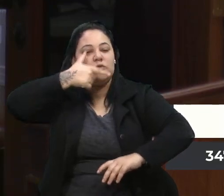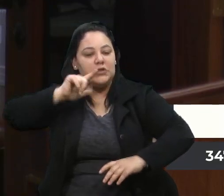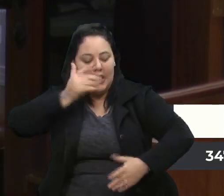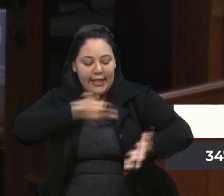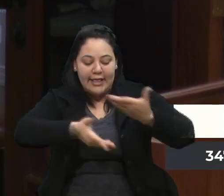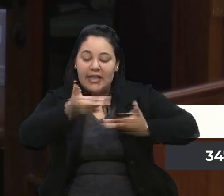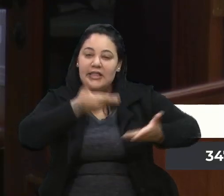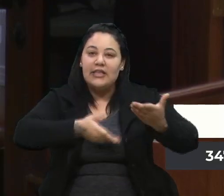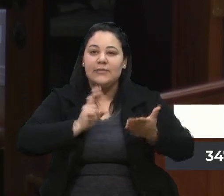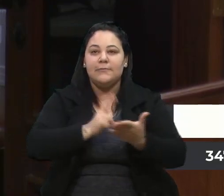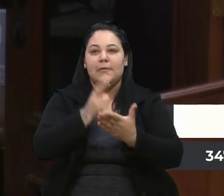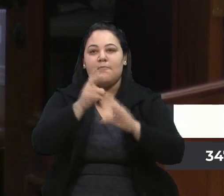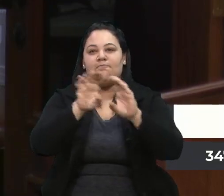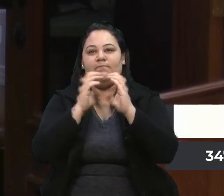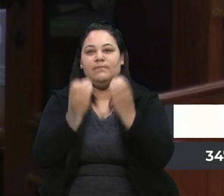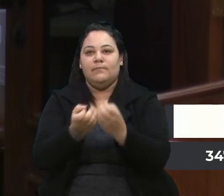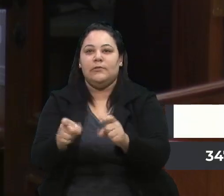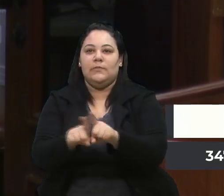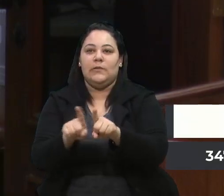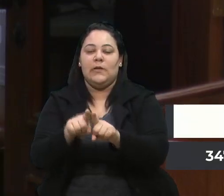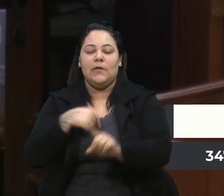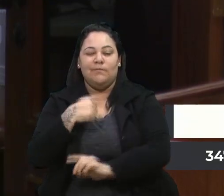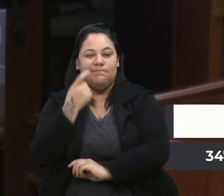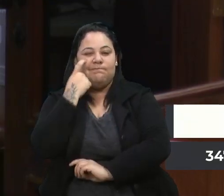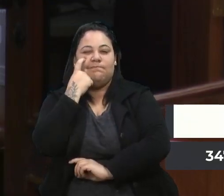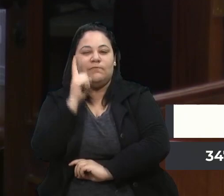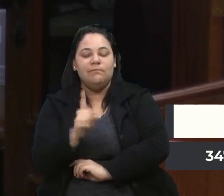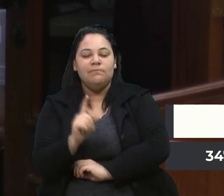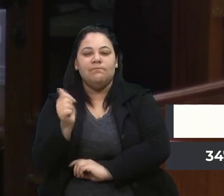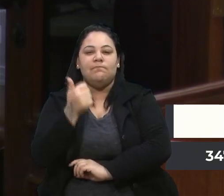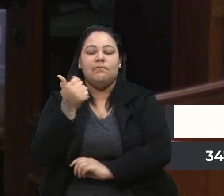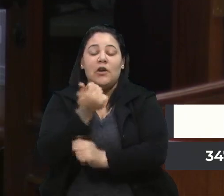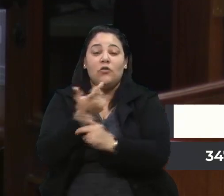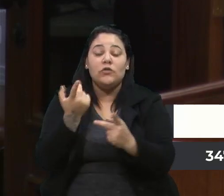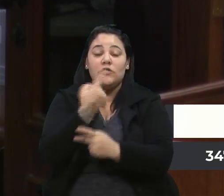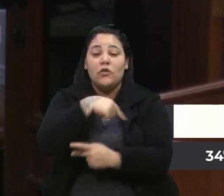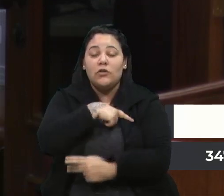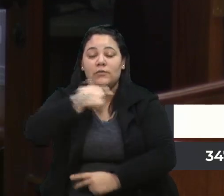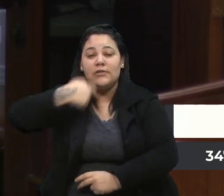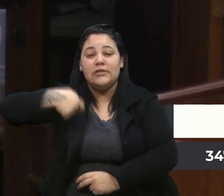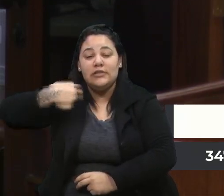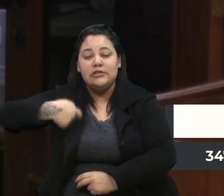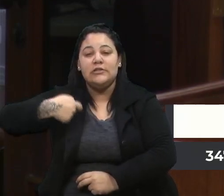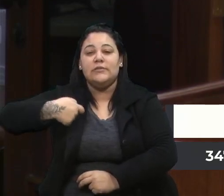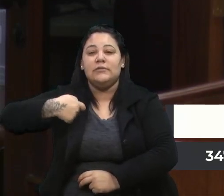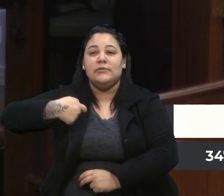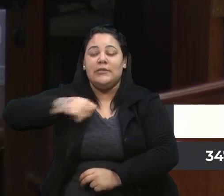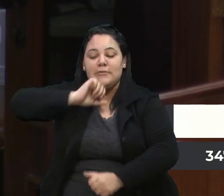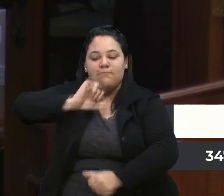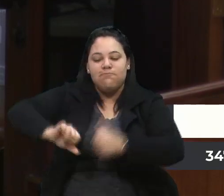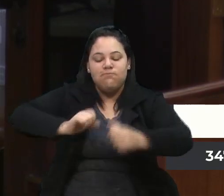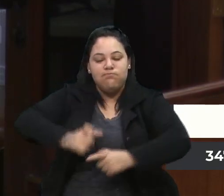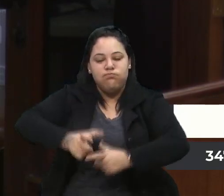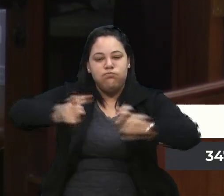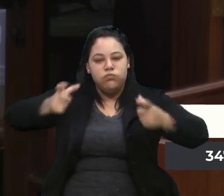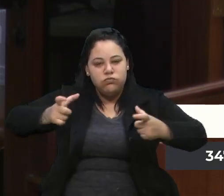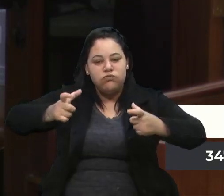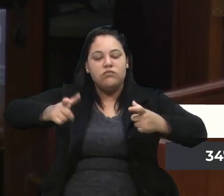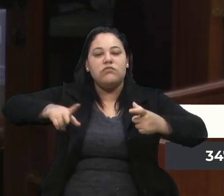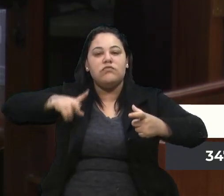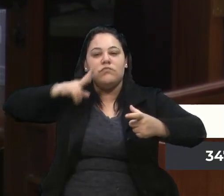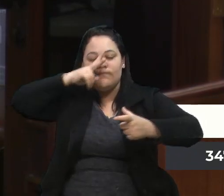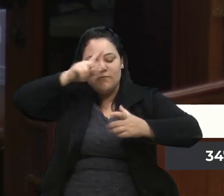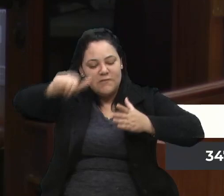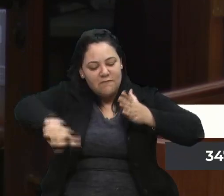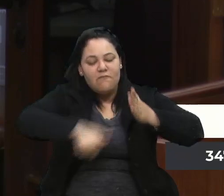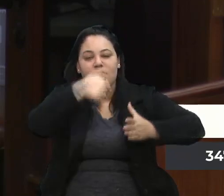cada vez mais essa comunidade. Eu vejo que a primeira coisa que a gente precisa para se tornar o maior batalhão e o melhor batalhão da